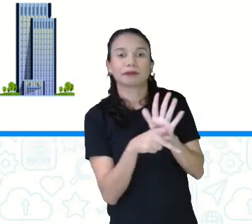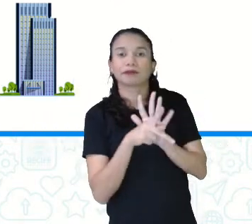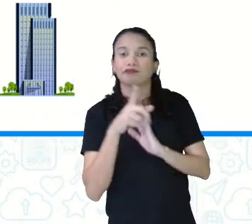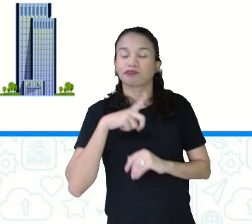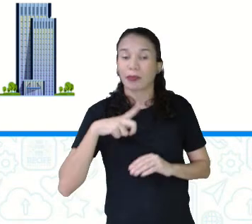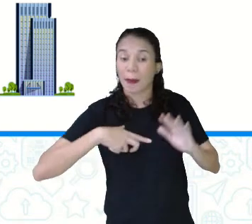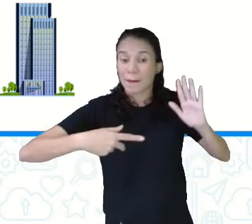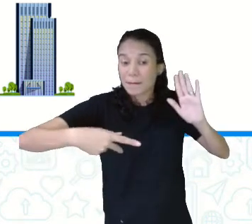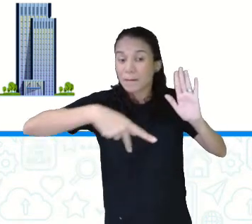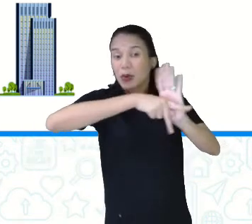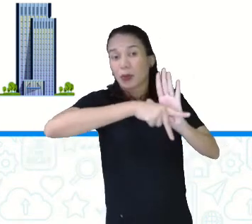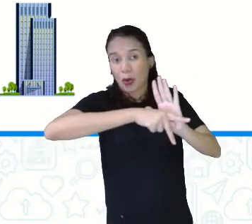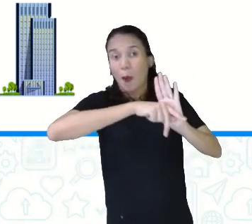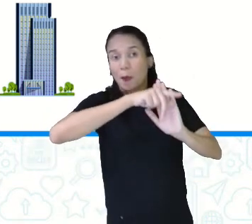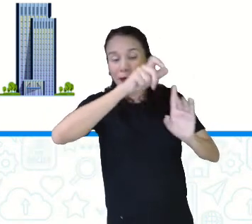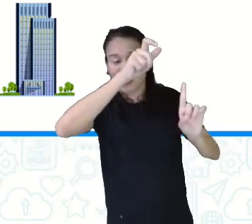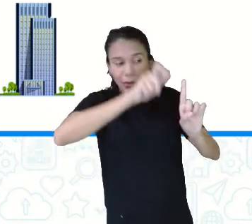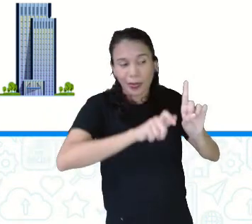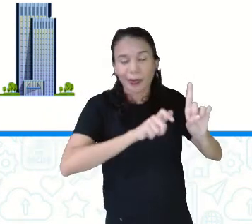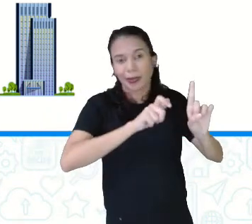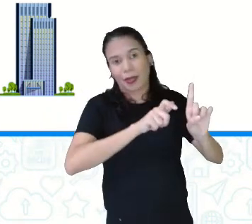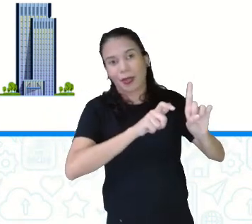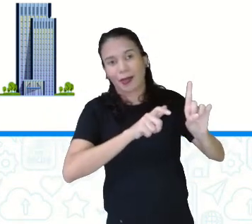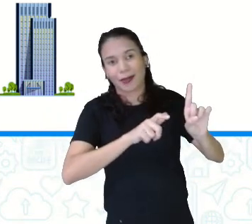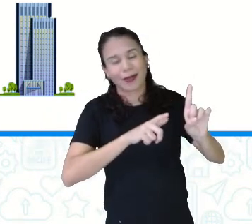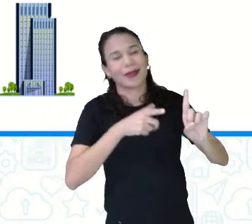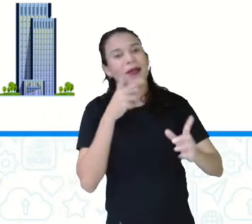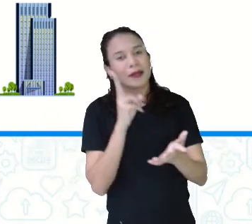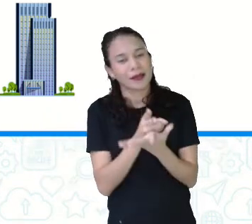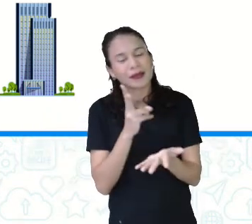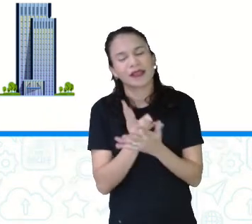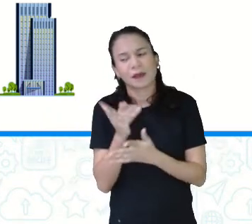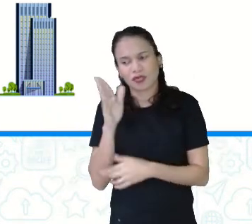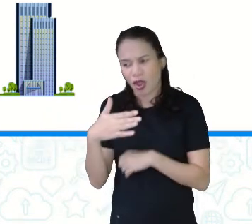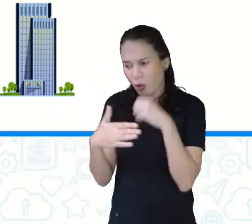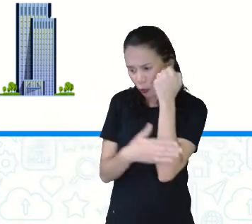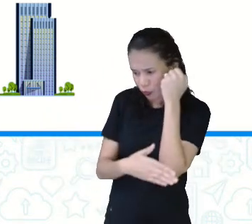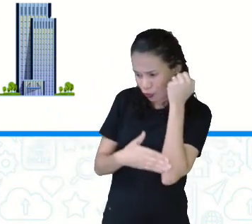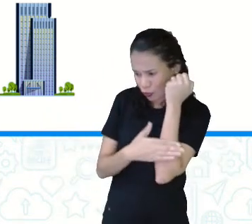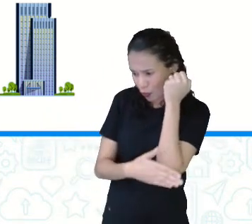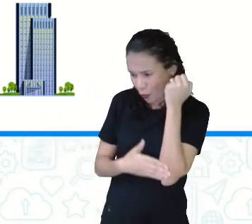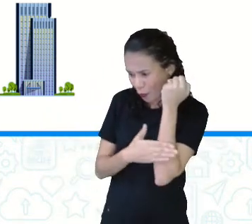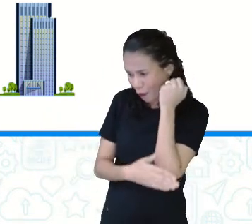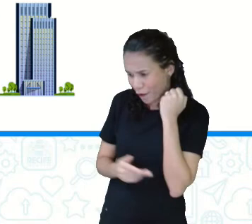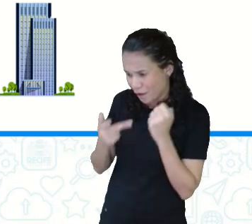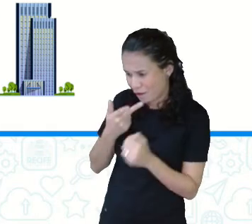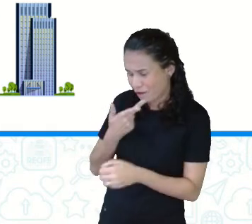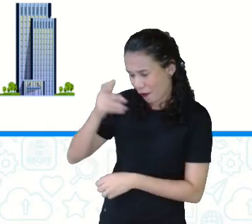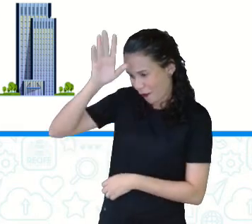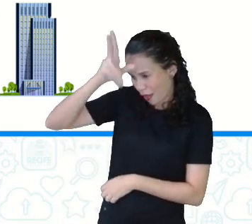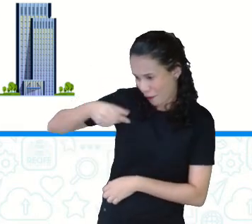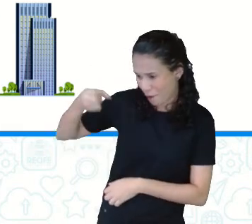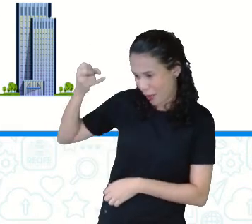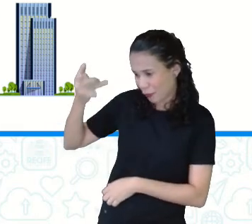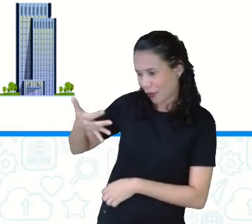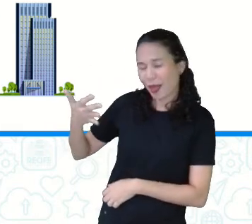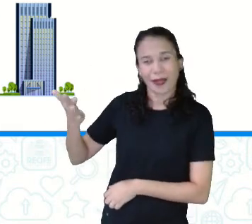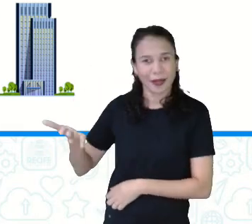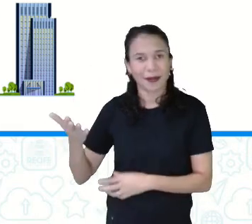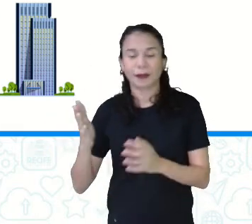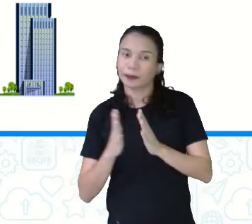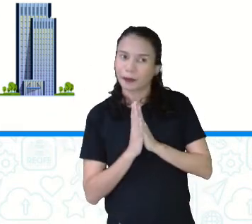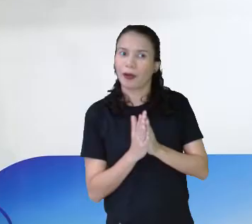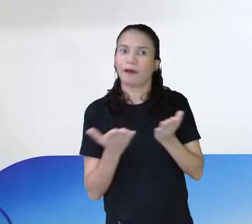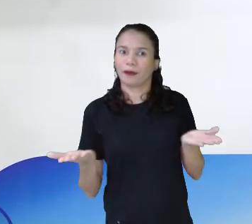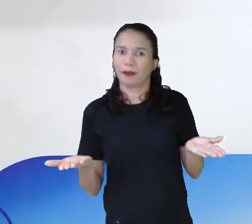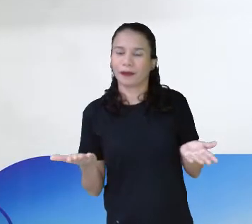dela pertence a ela. E Carijó já ficou ali todo enciumado só porque eu trouxe o galo da madrugada e não ele, né? Por